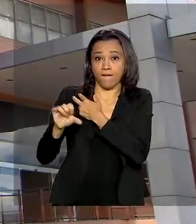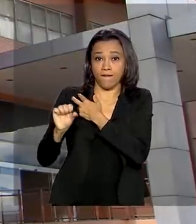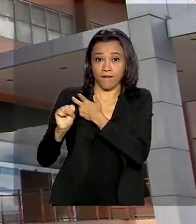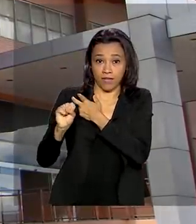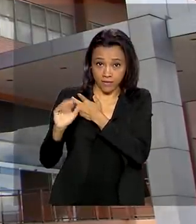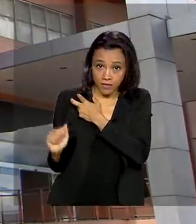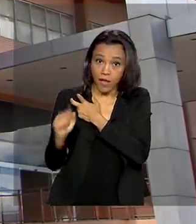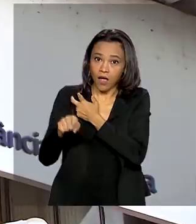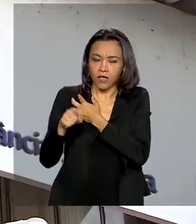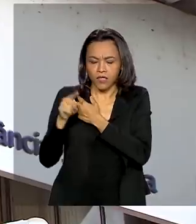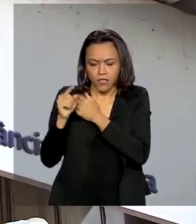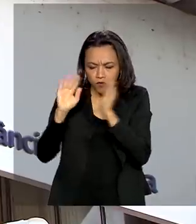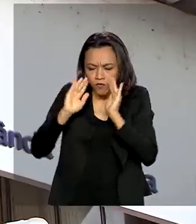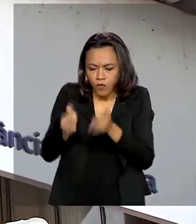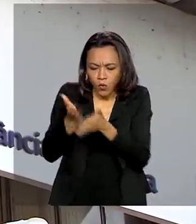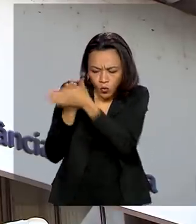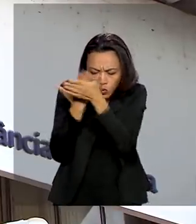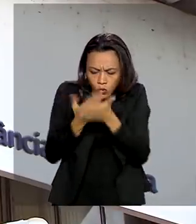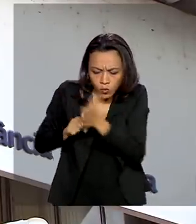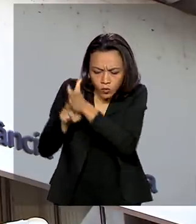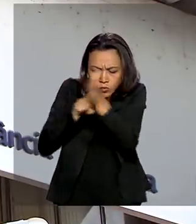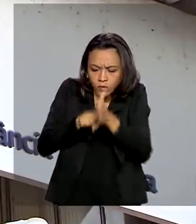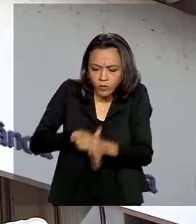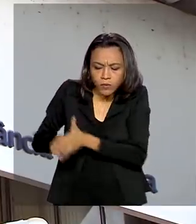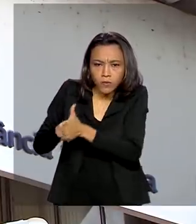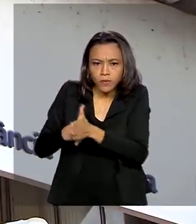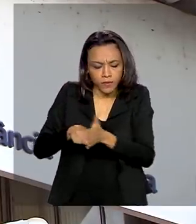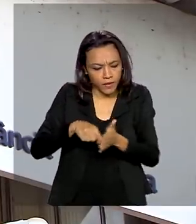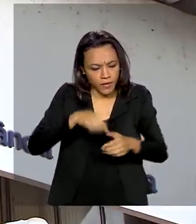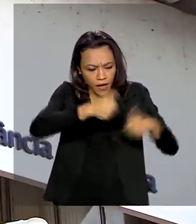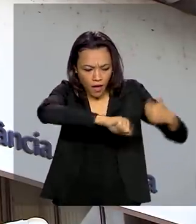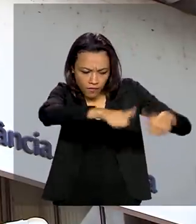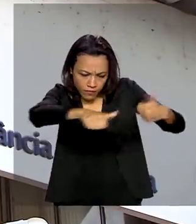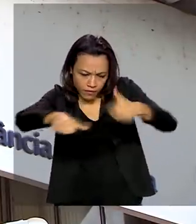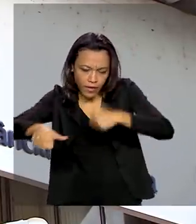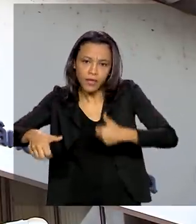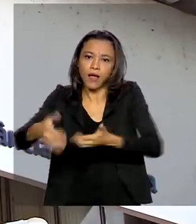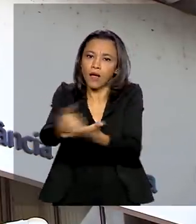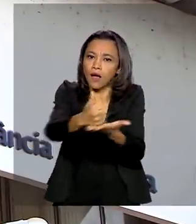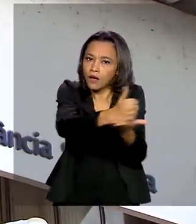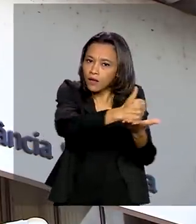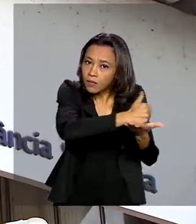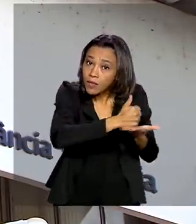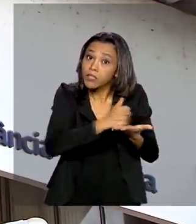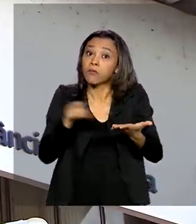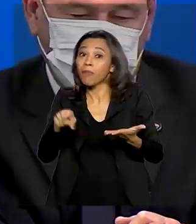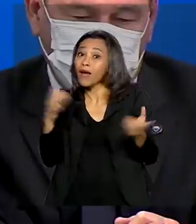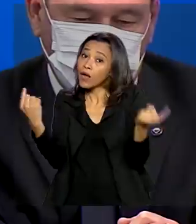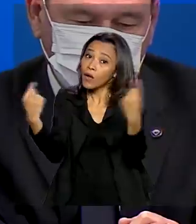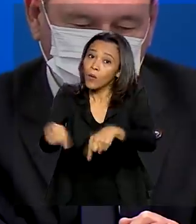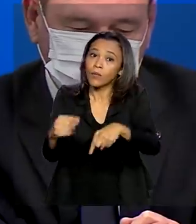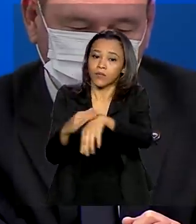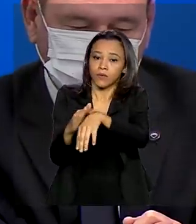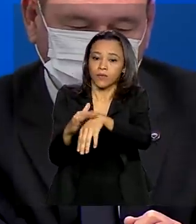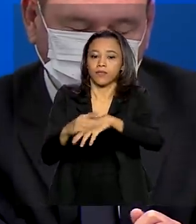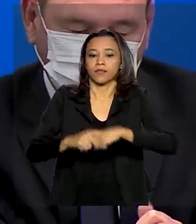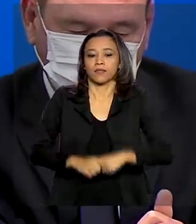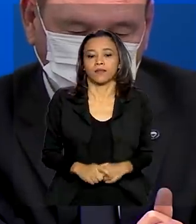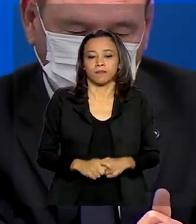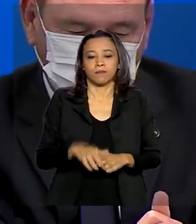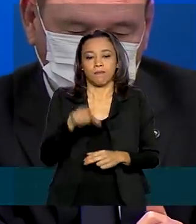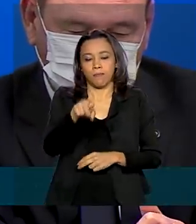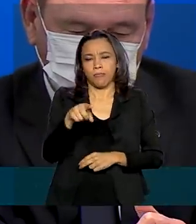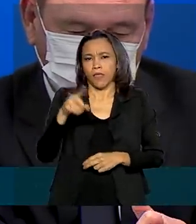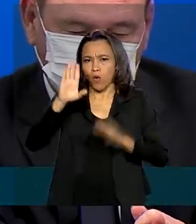prioridade ao estudo e análise de medicamentos e insumos que ajudam no combate à doença. A priorização da